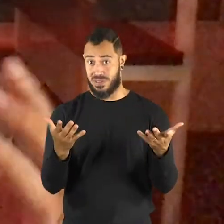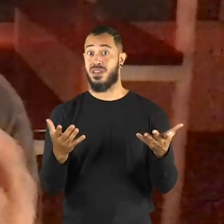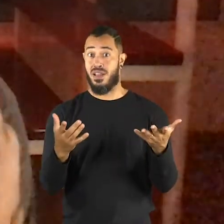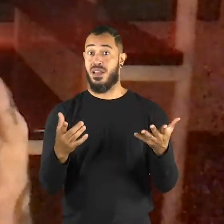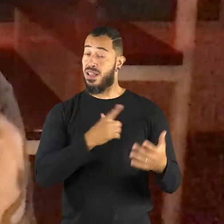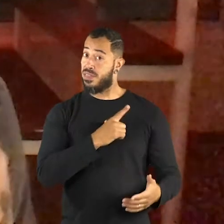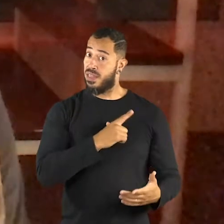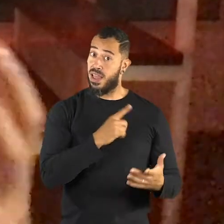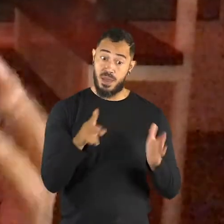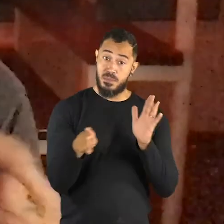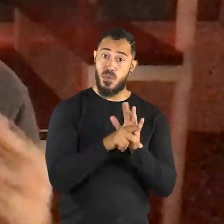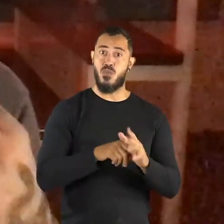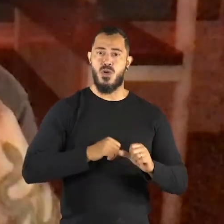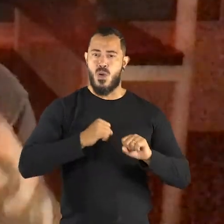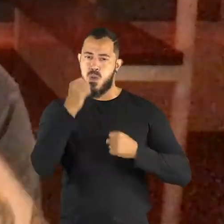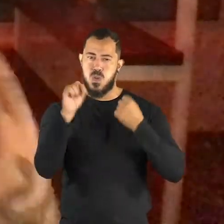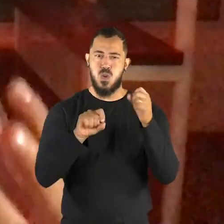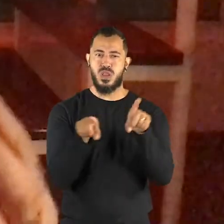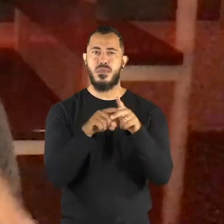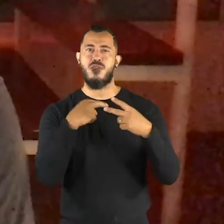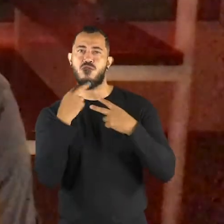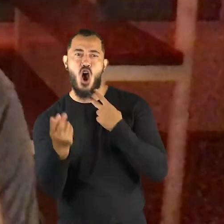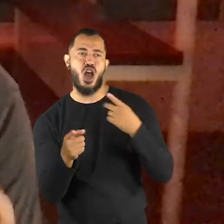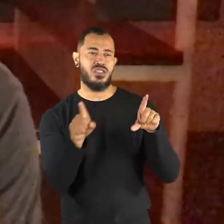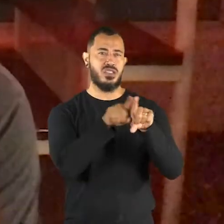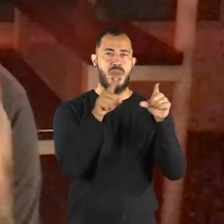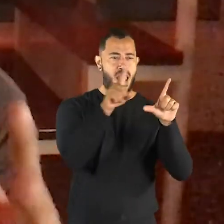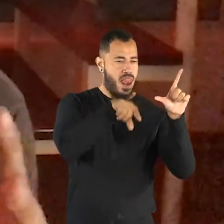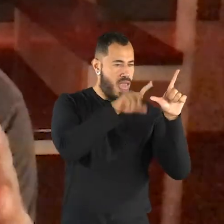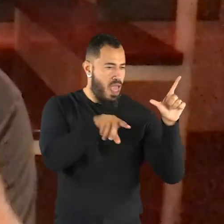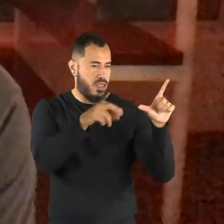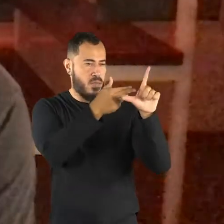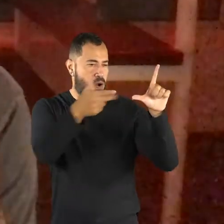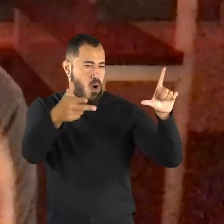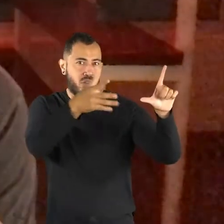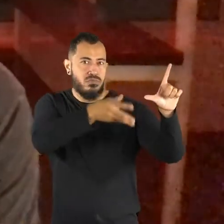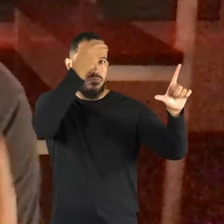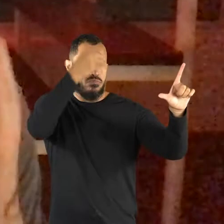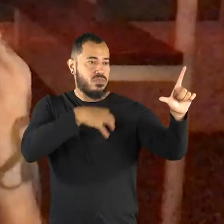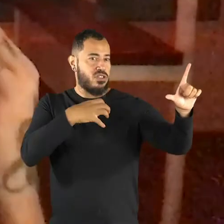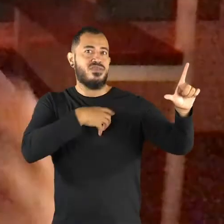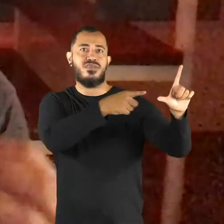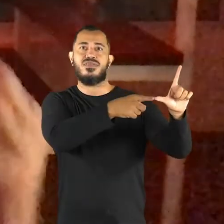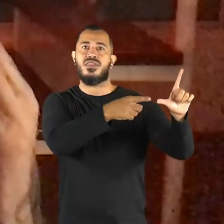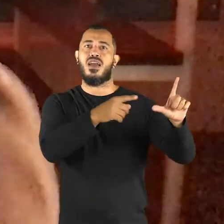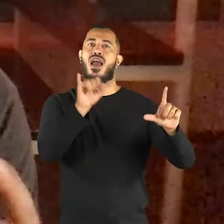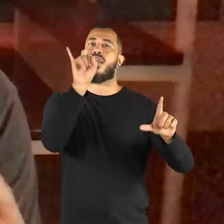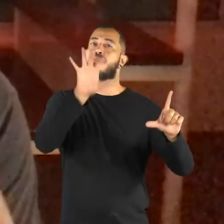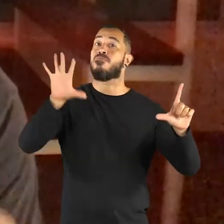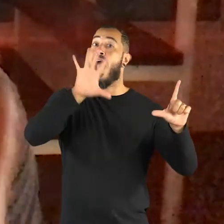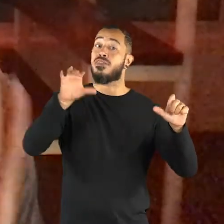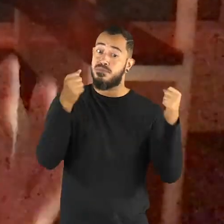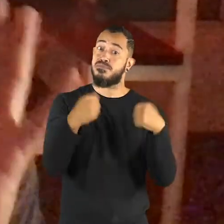elementos percussivos, vozes, refrões que nos fazem sentir coisas. Então a imagem tem que acompanhar